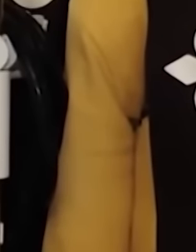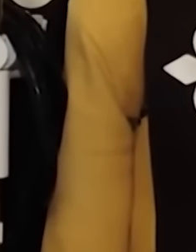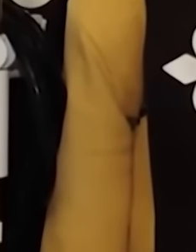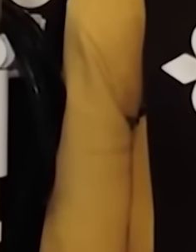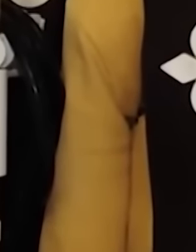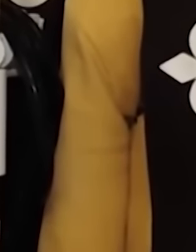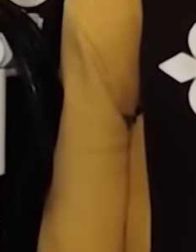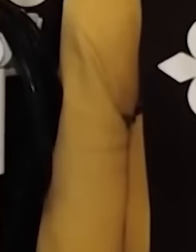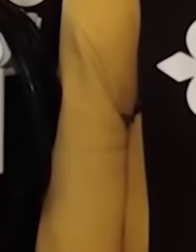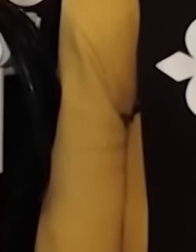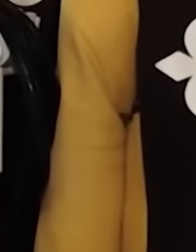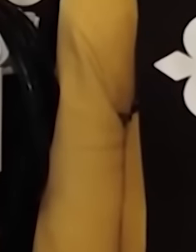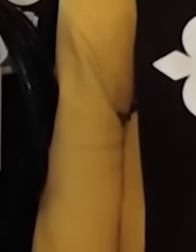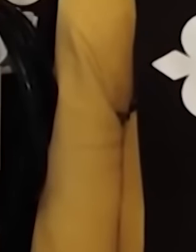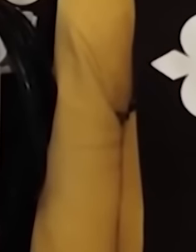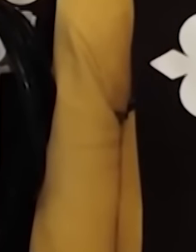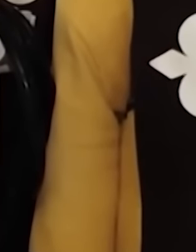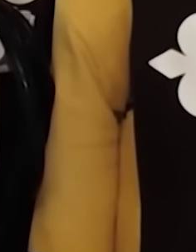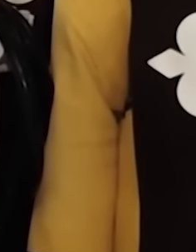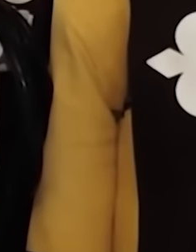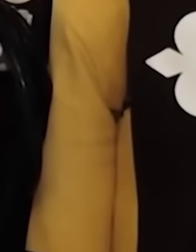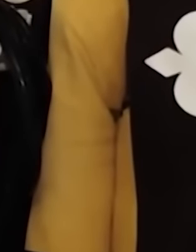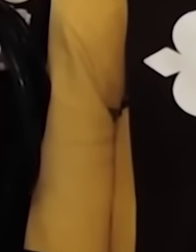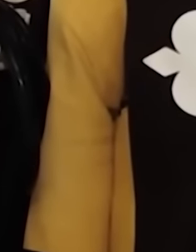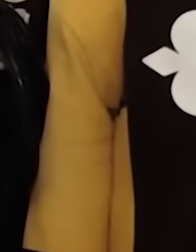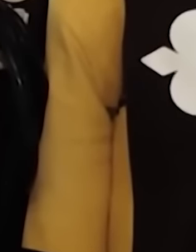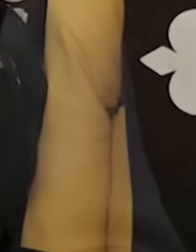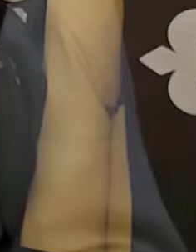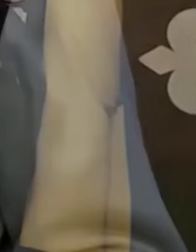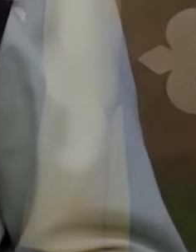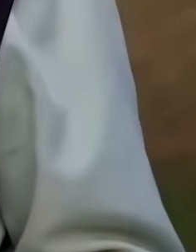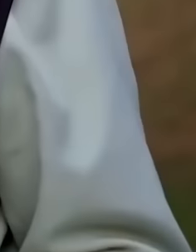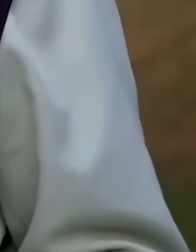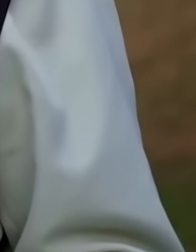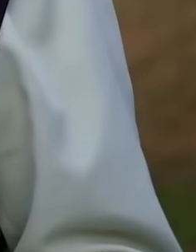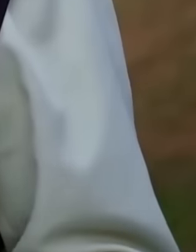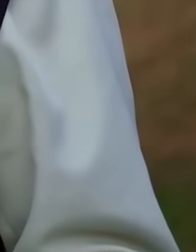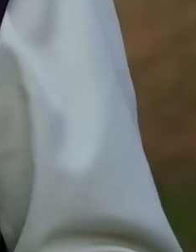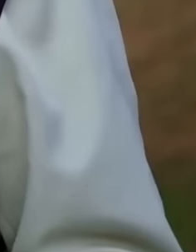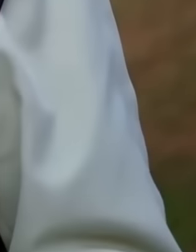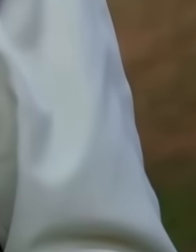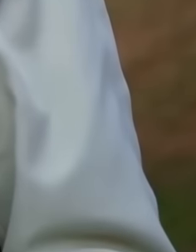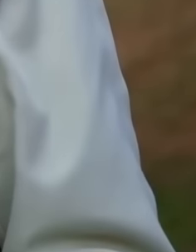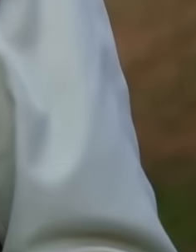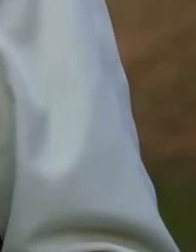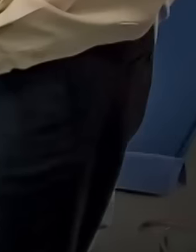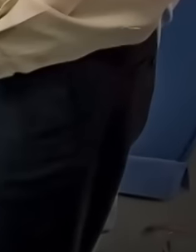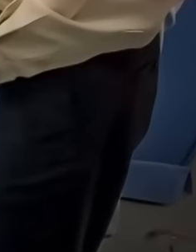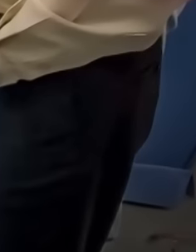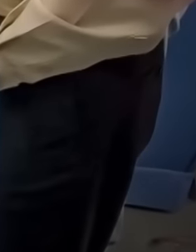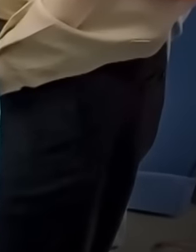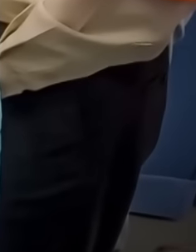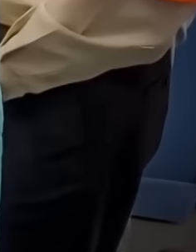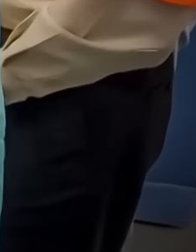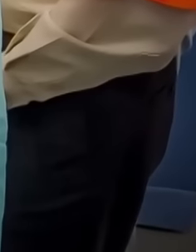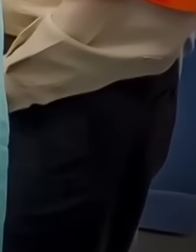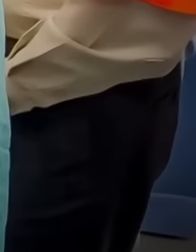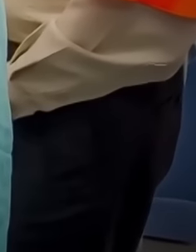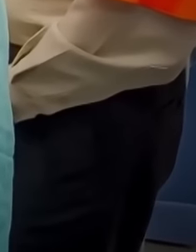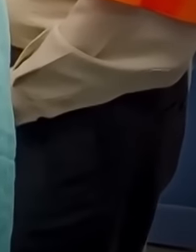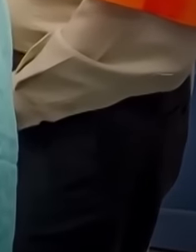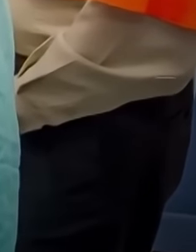dar esse auxílio para eles, às vezes tão indispensável. Além disso, foi graças a Monsenhor João que foram fundados os